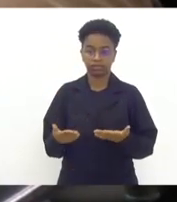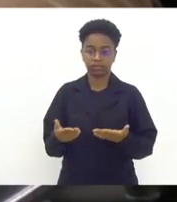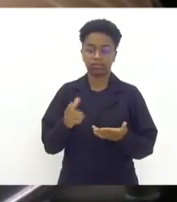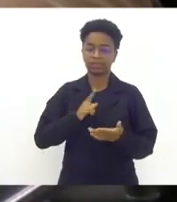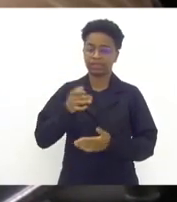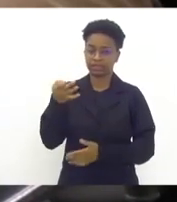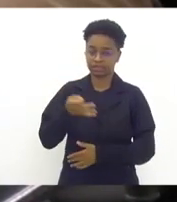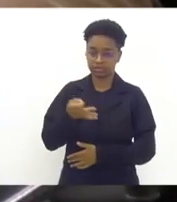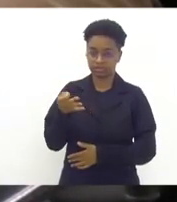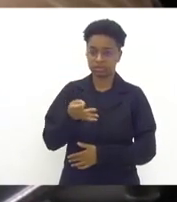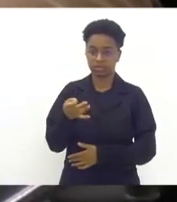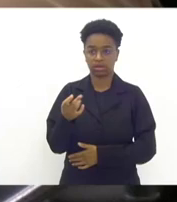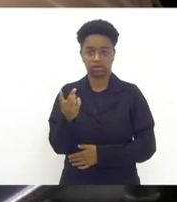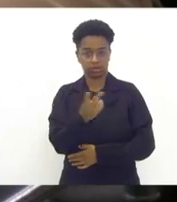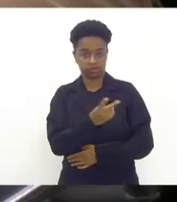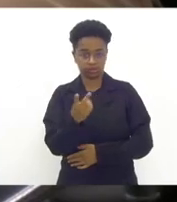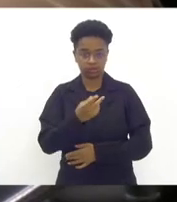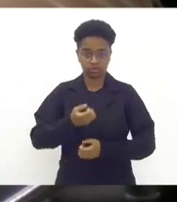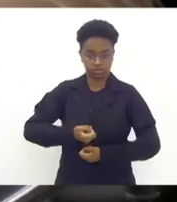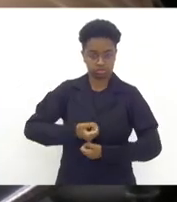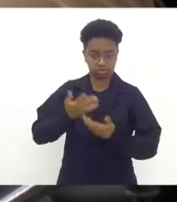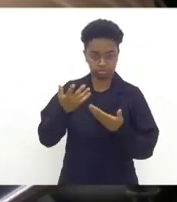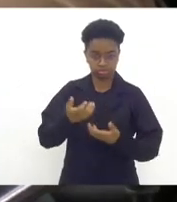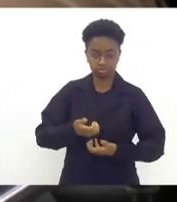Certamente o relato dos senhores